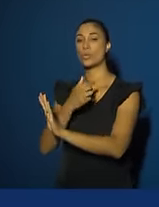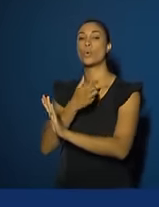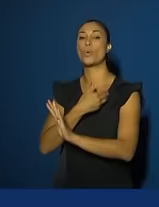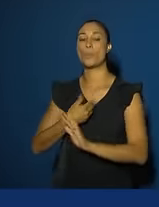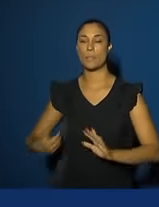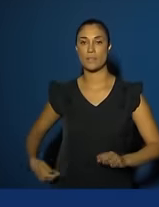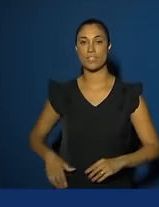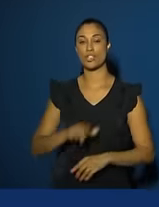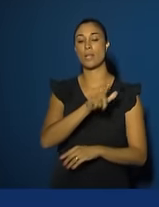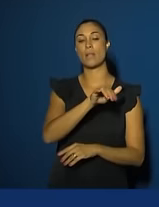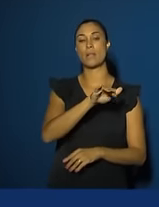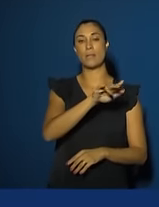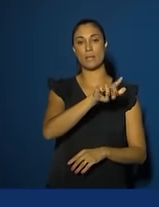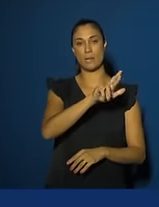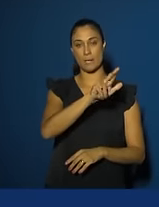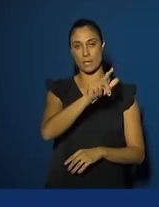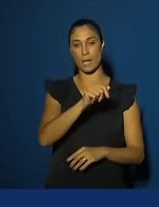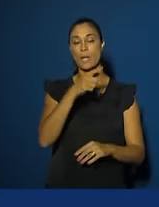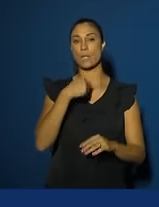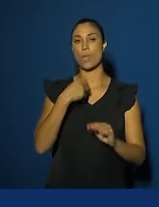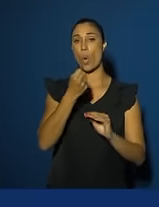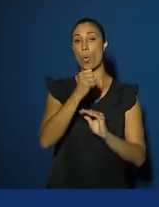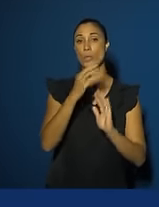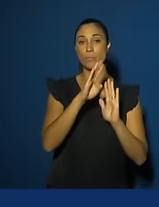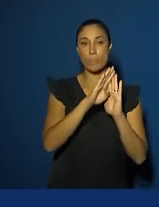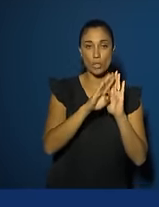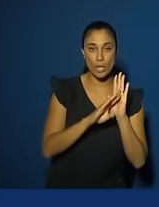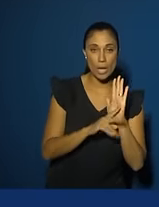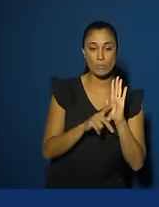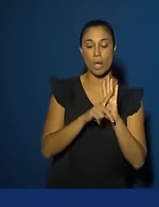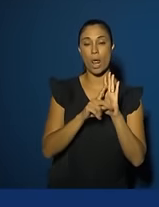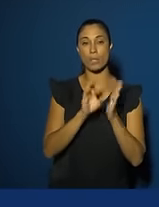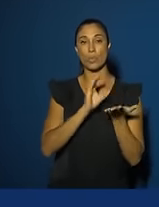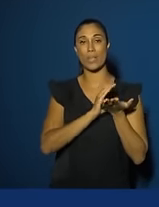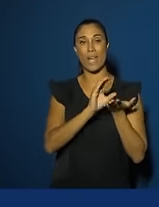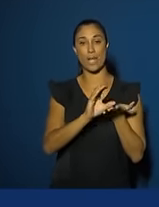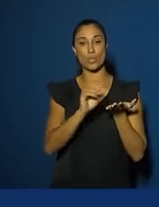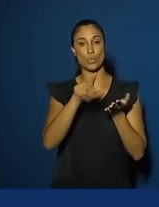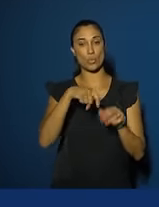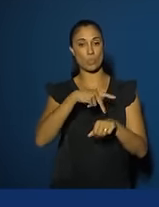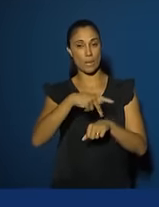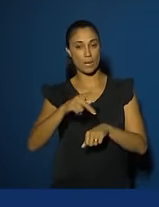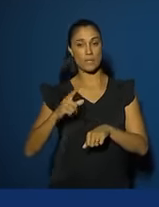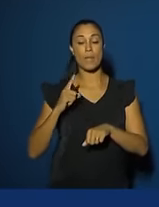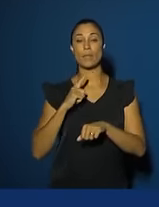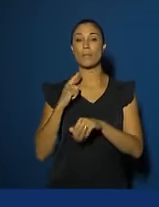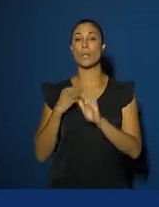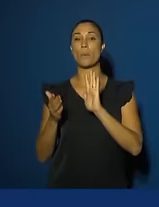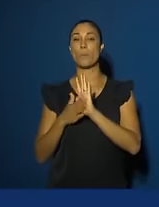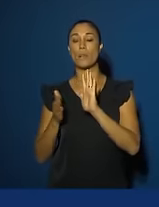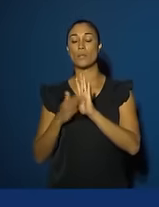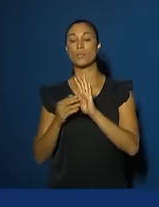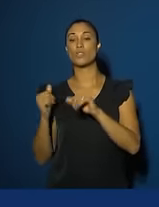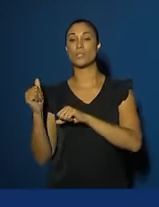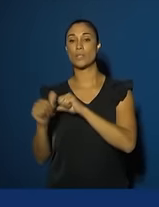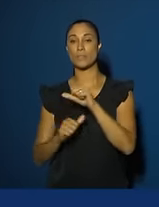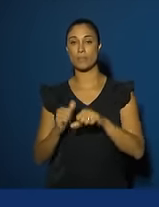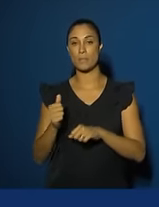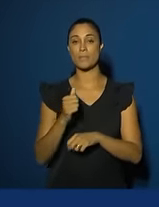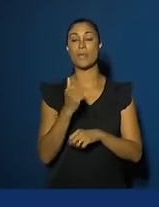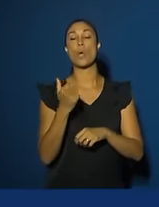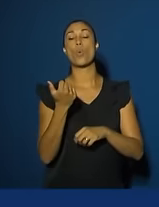Lira os oito projetos que vão turbinar o crédito no país tem um plano de transformação ecológica em